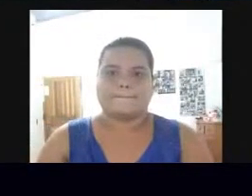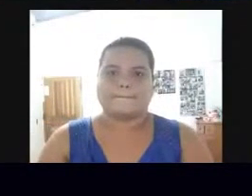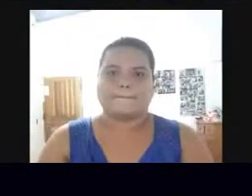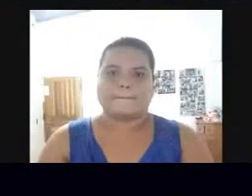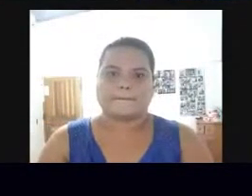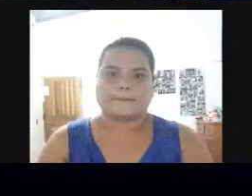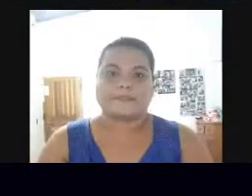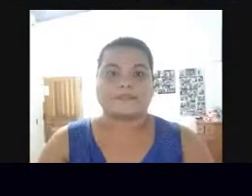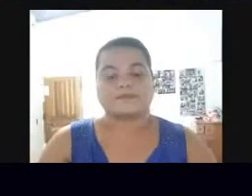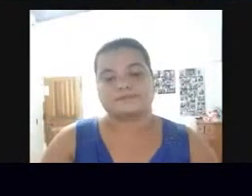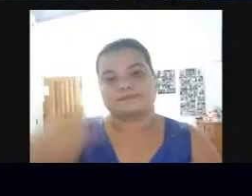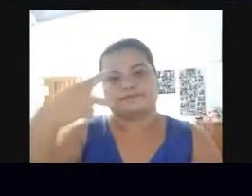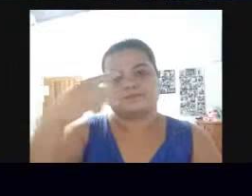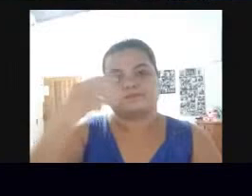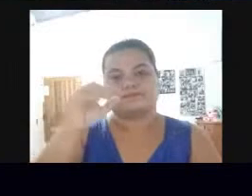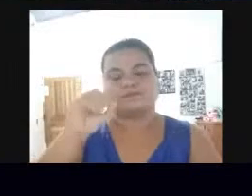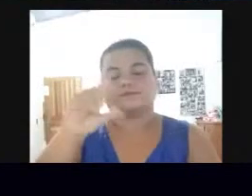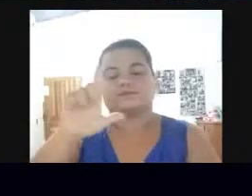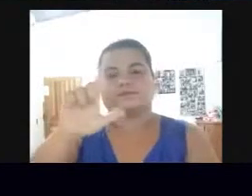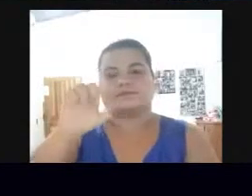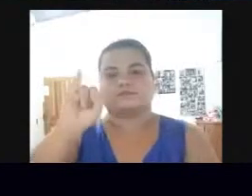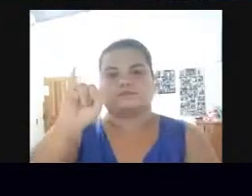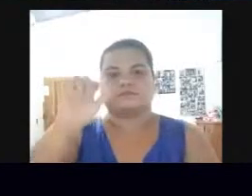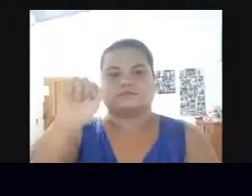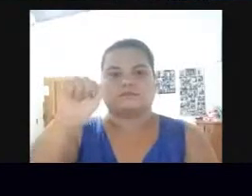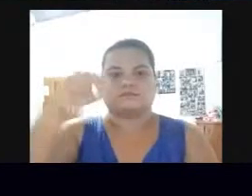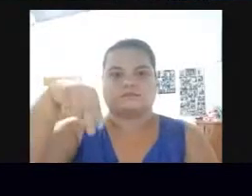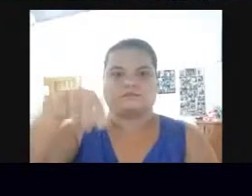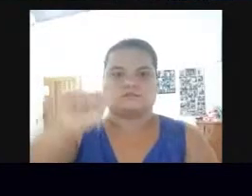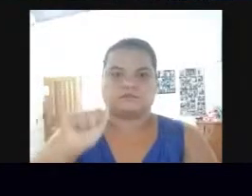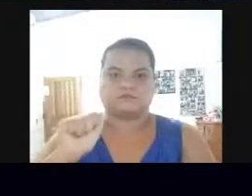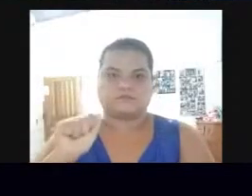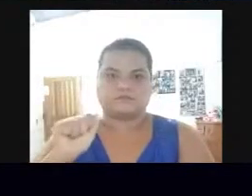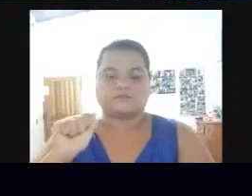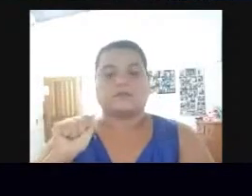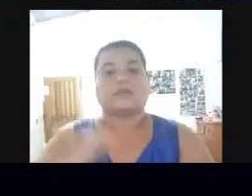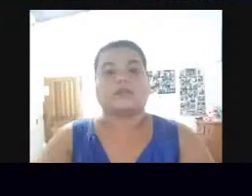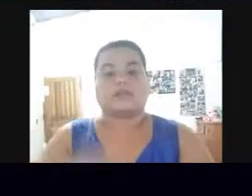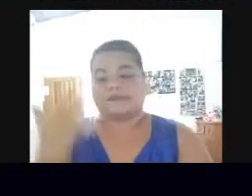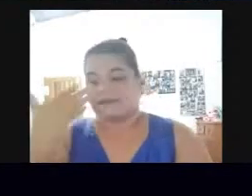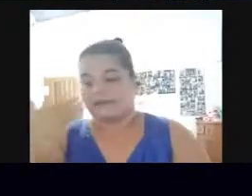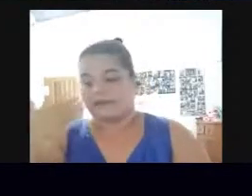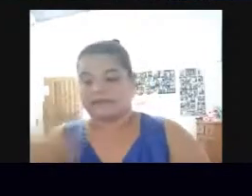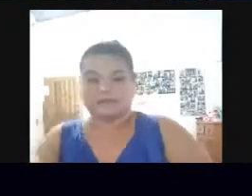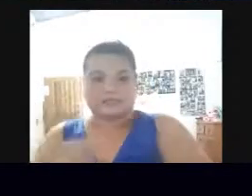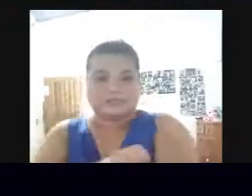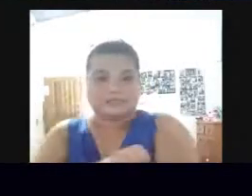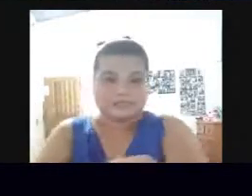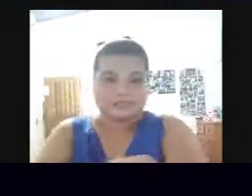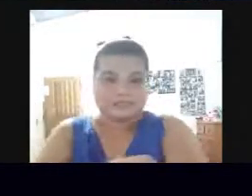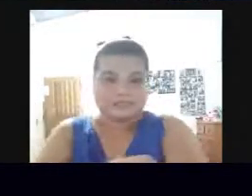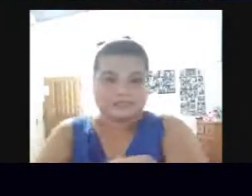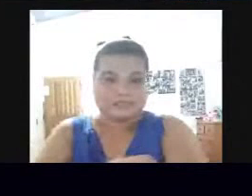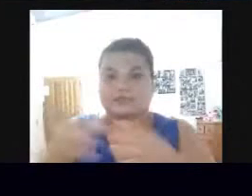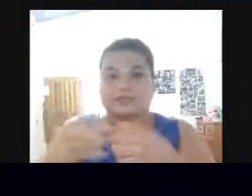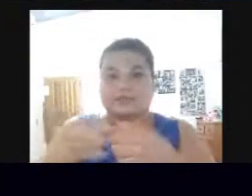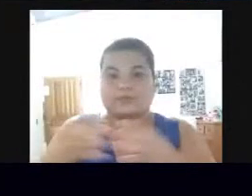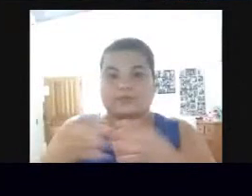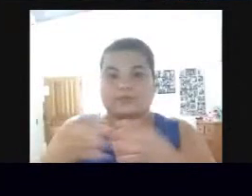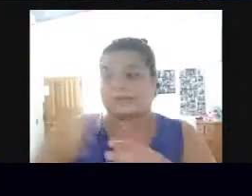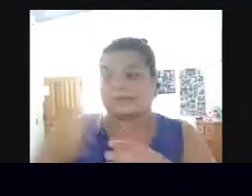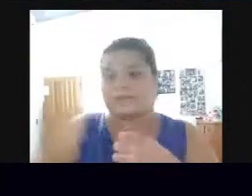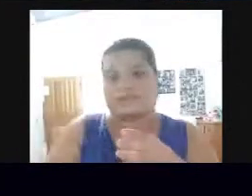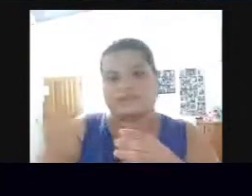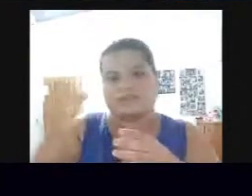A Poliana Marques, ela pergunta: em caso de criança alérgica a leite e derivados, o que fazer para suprir a ausência